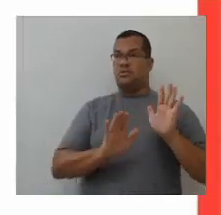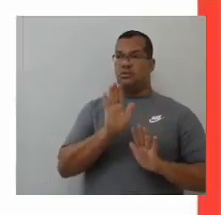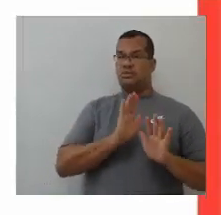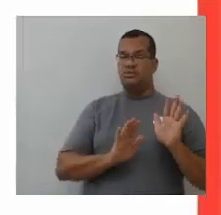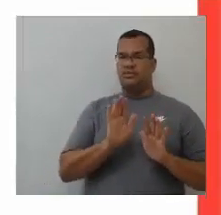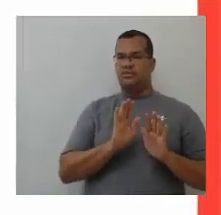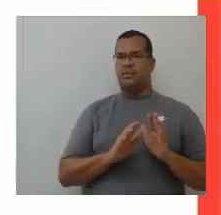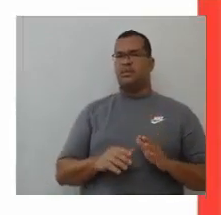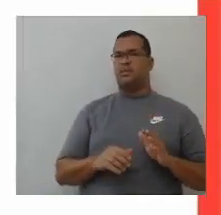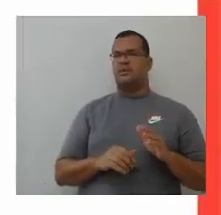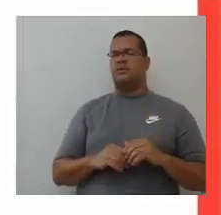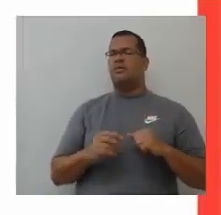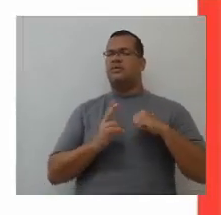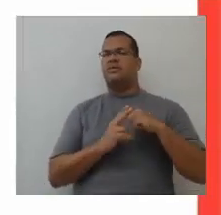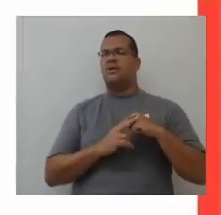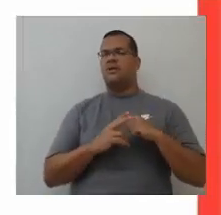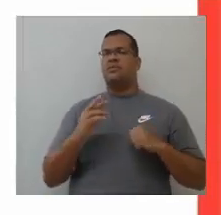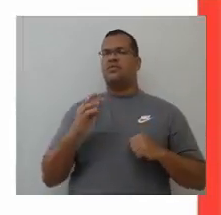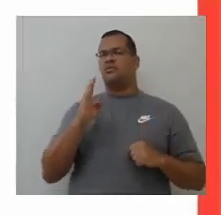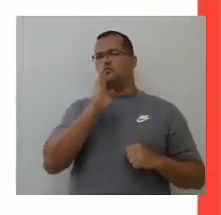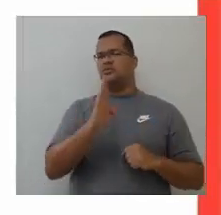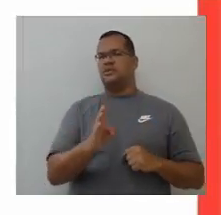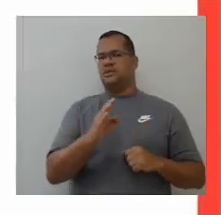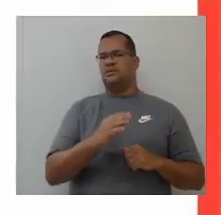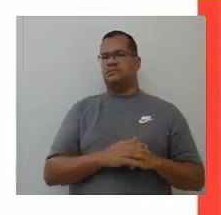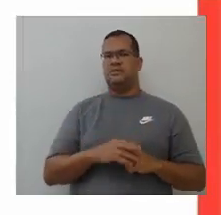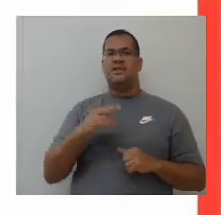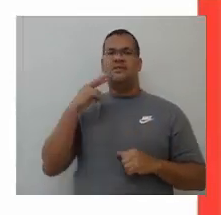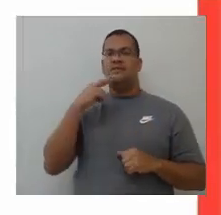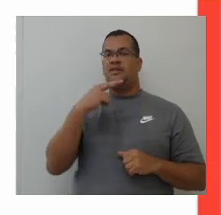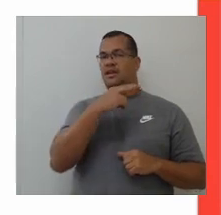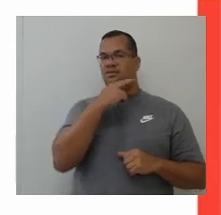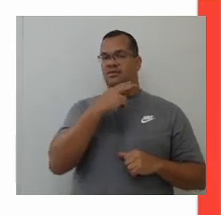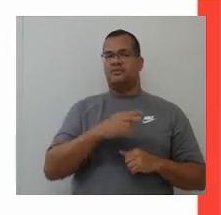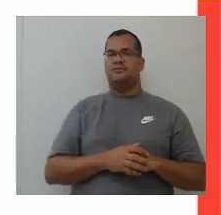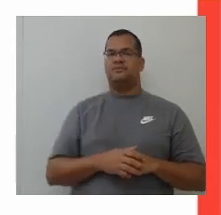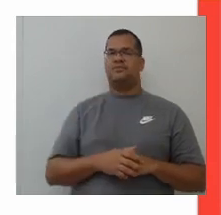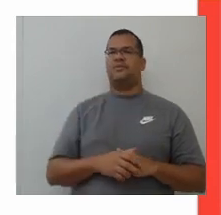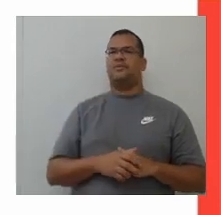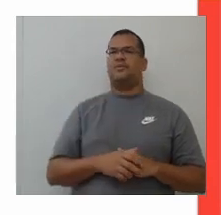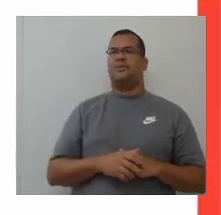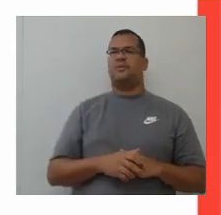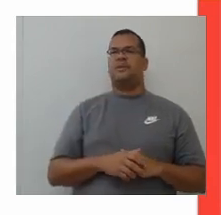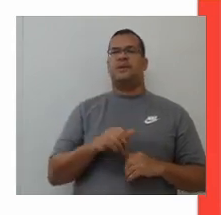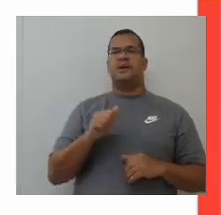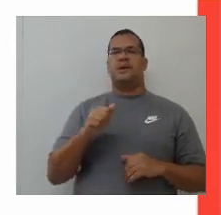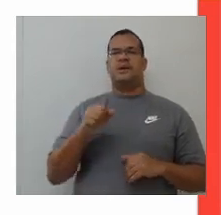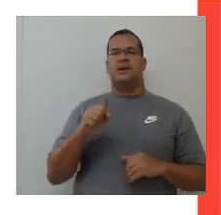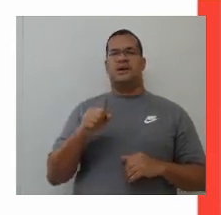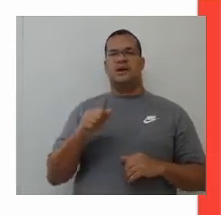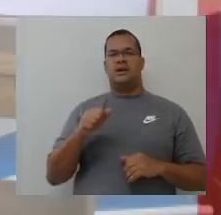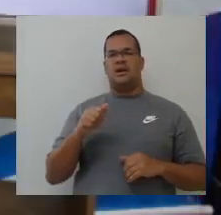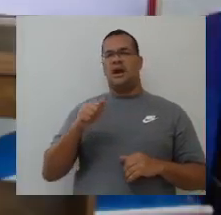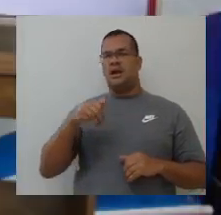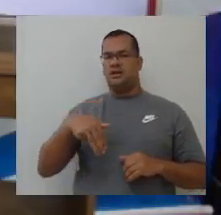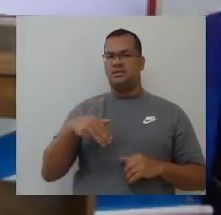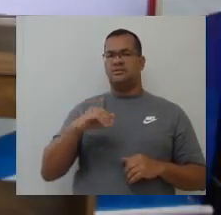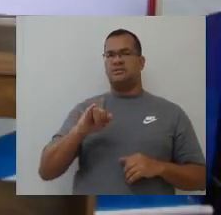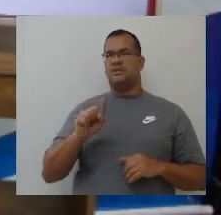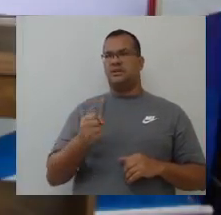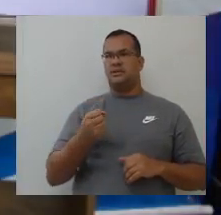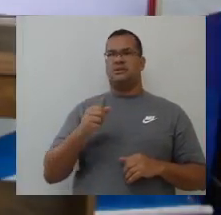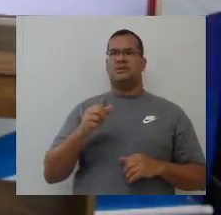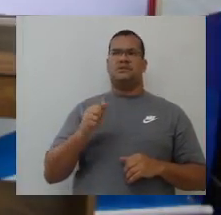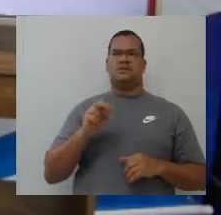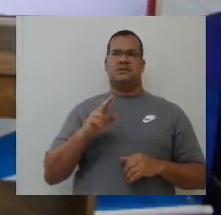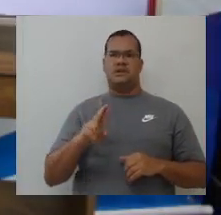to be. Am, is, are, was, were. Assunto que também foi trabalhado hoje